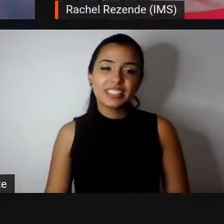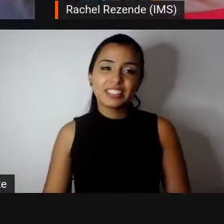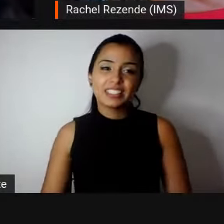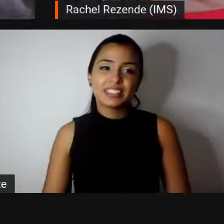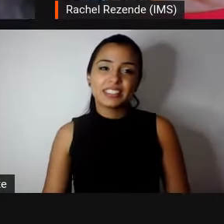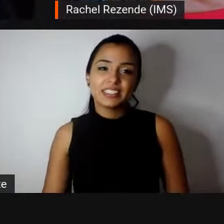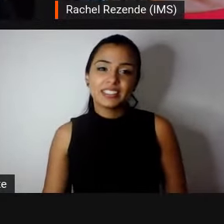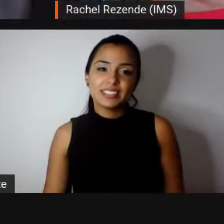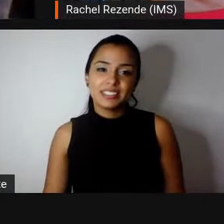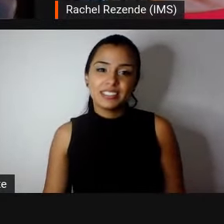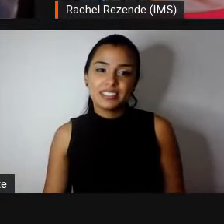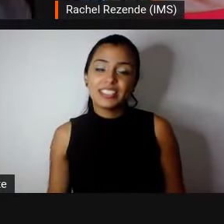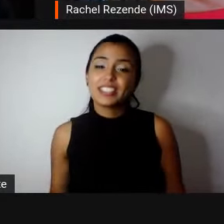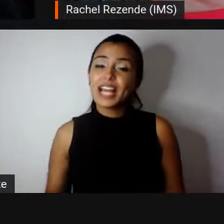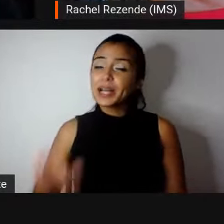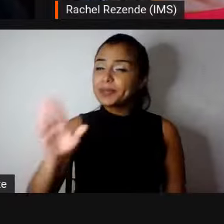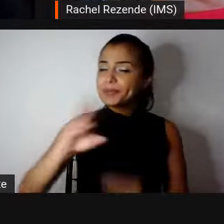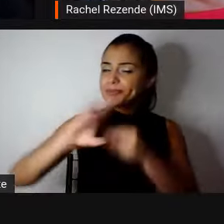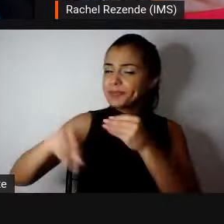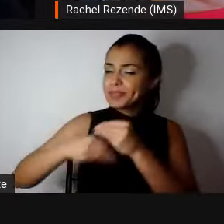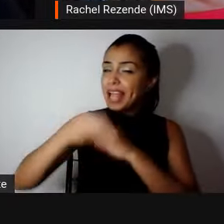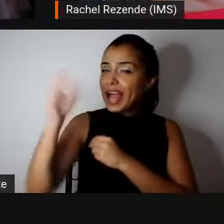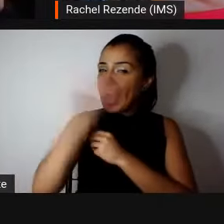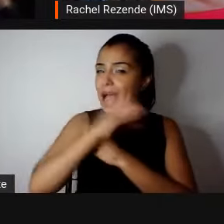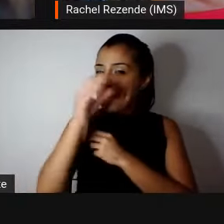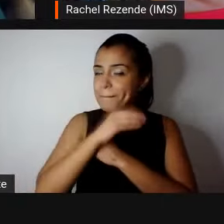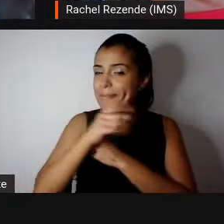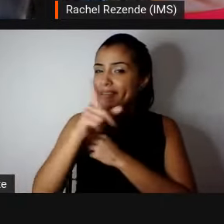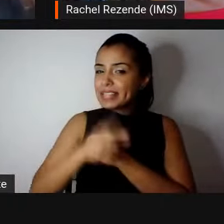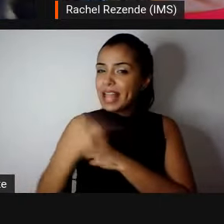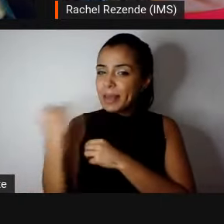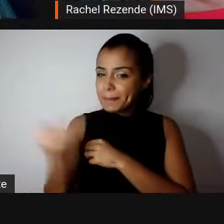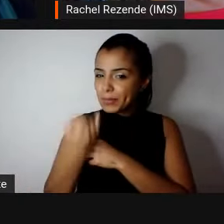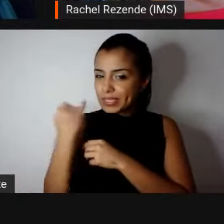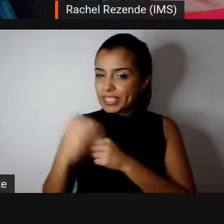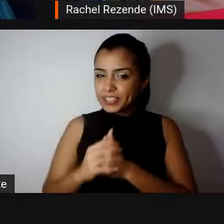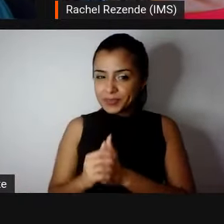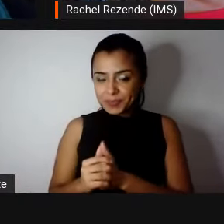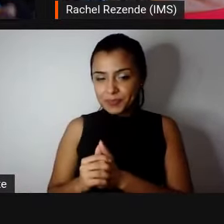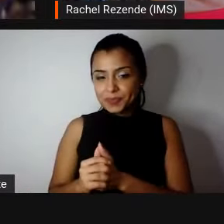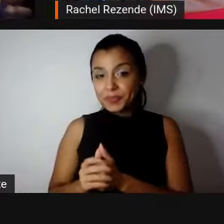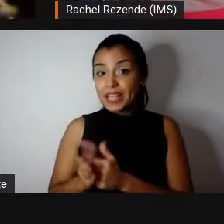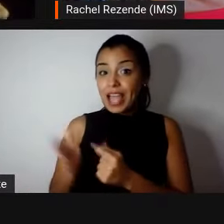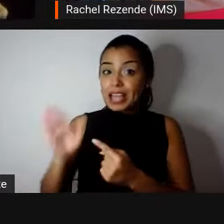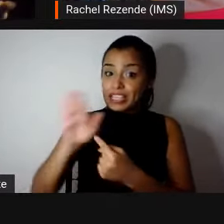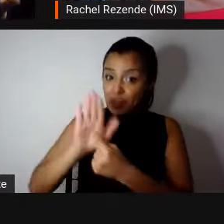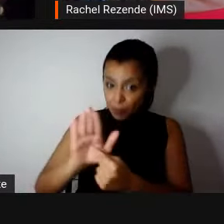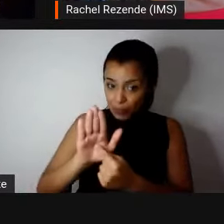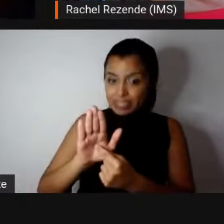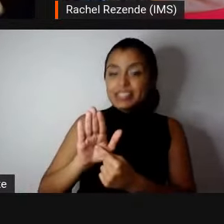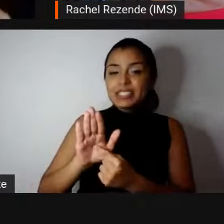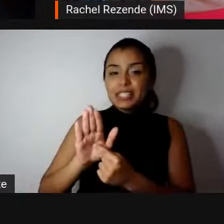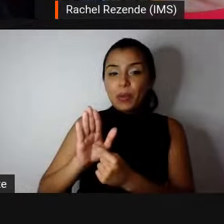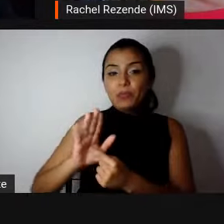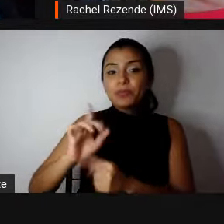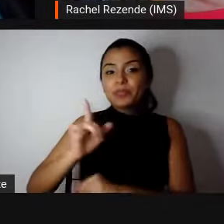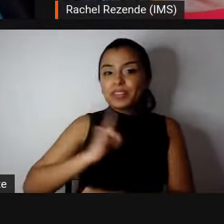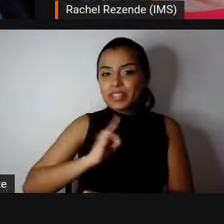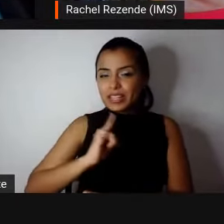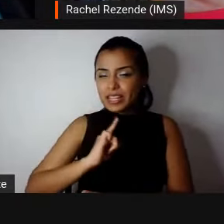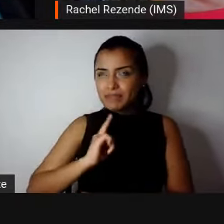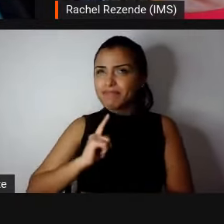Não, rapidamente é importante. Tá bom. Essas exposições, se elas são boas, eu acho que são